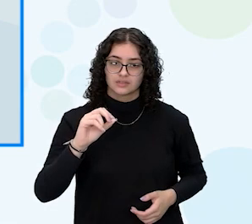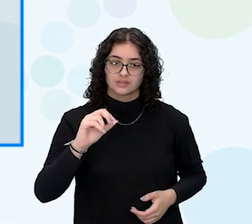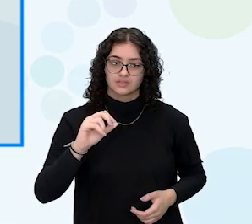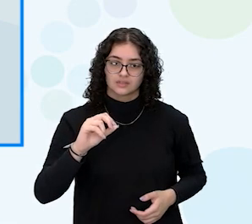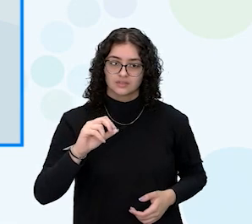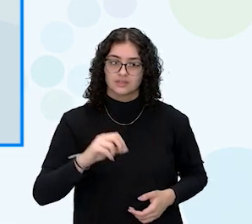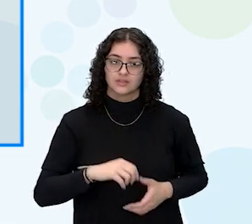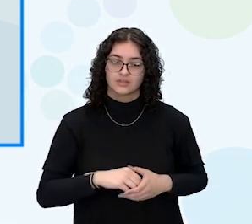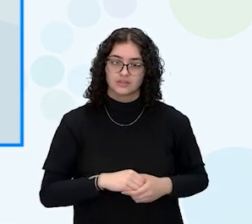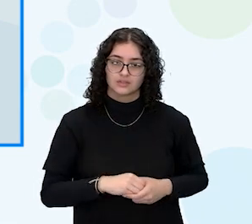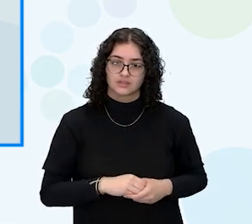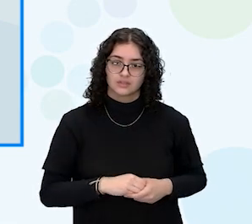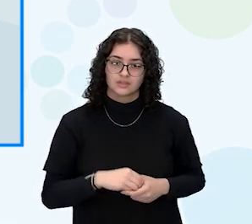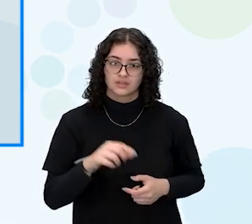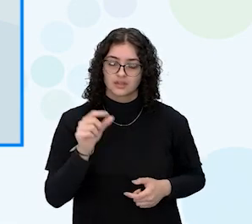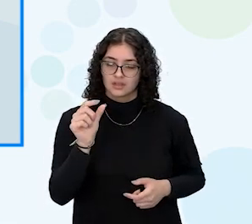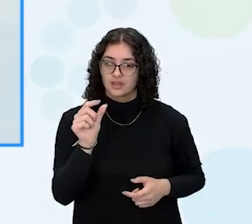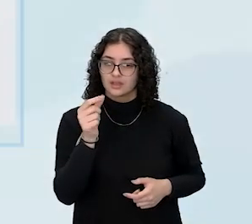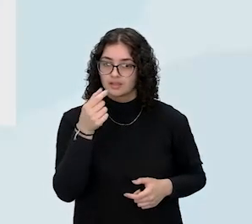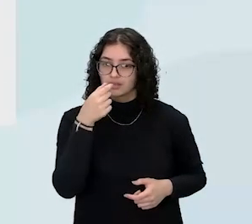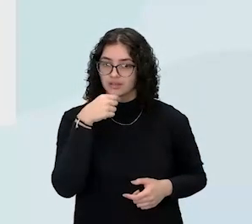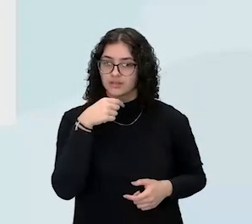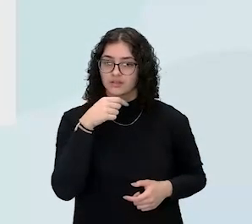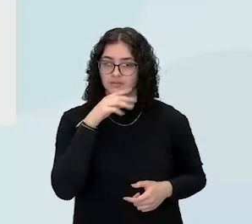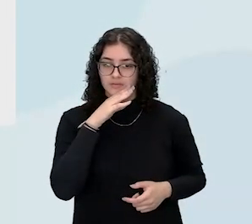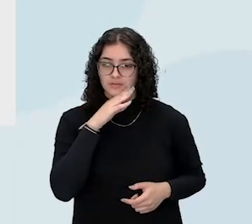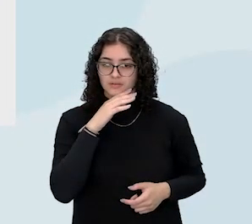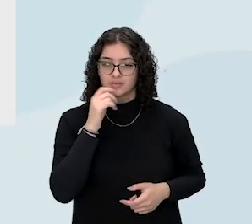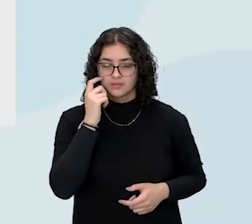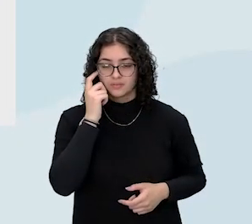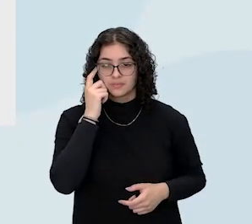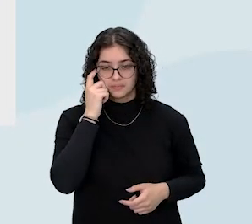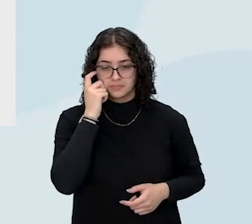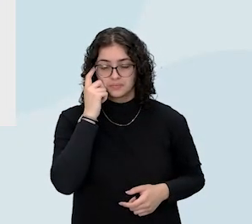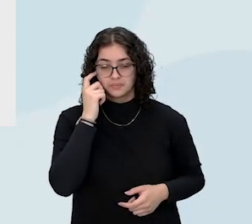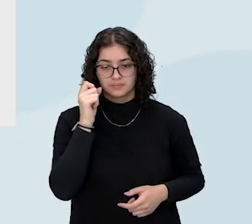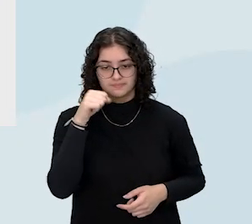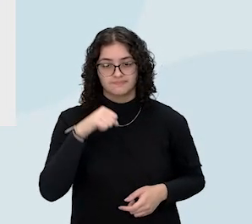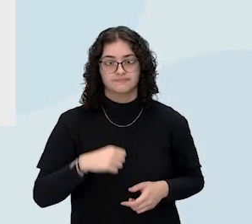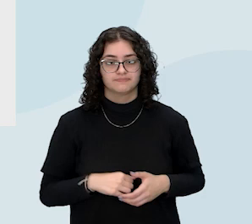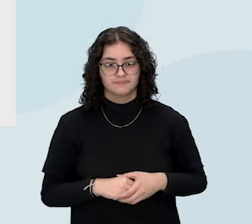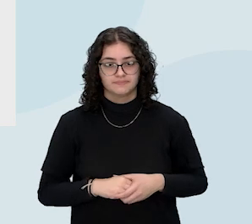isso? Isso, tabletes estomacais, que são aqueles tabletes antiácidos.